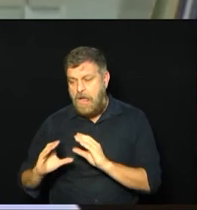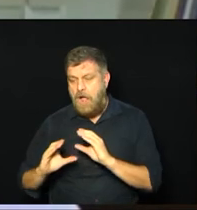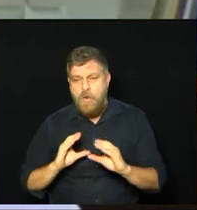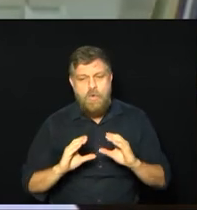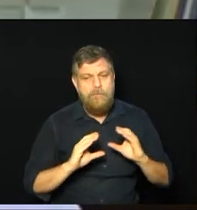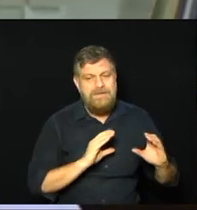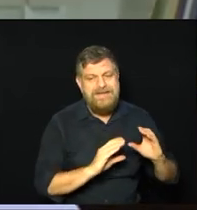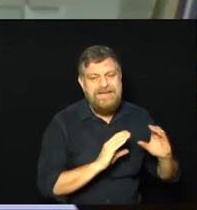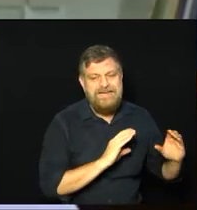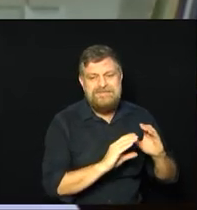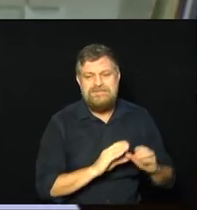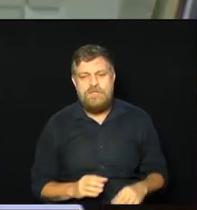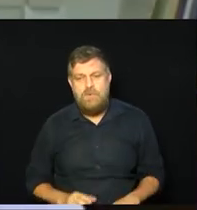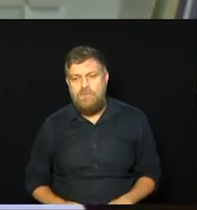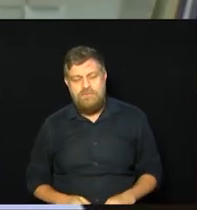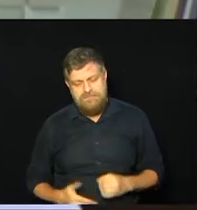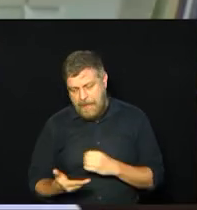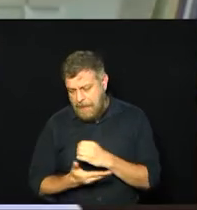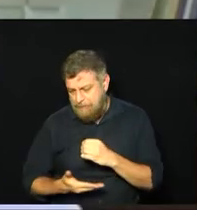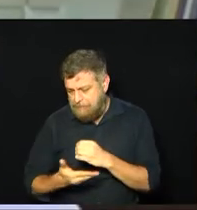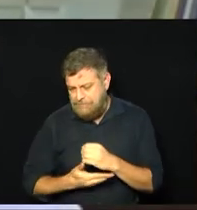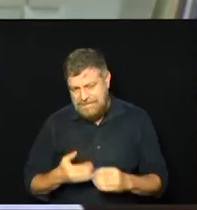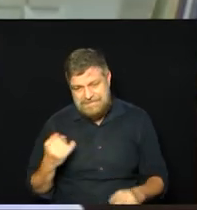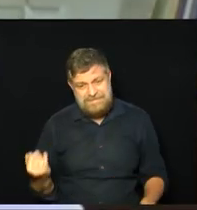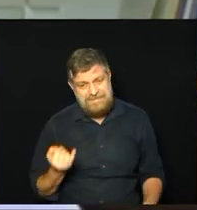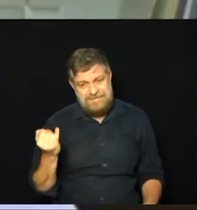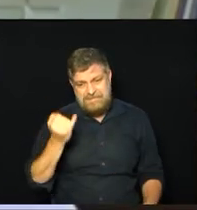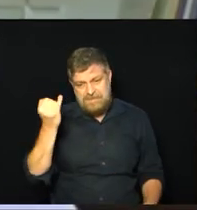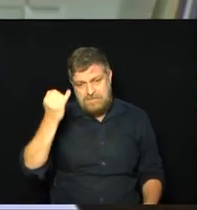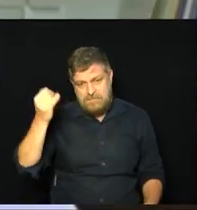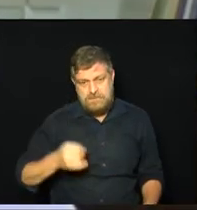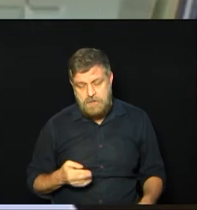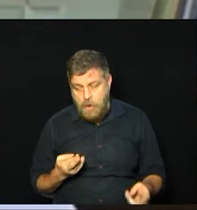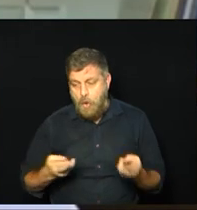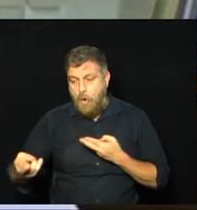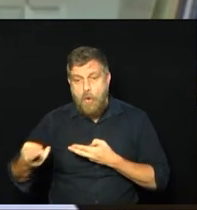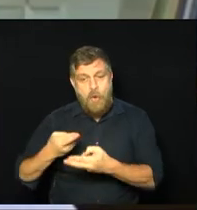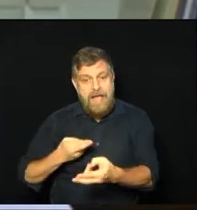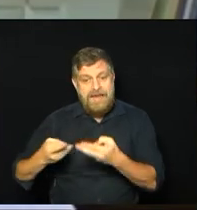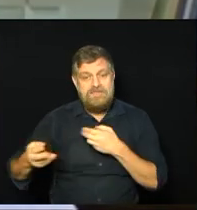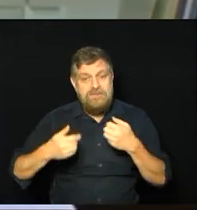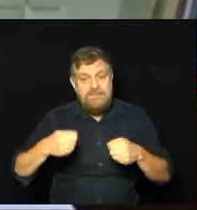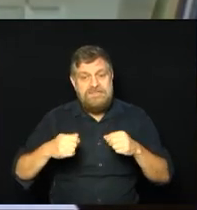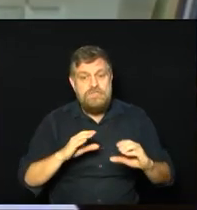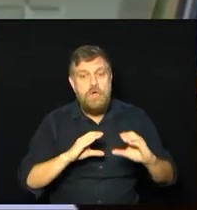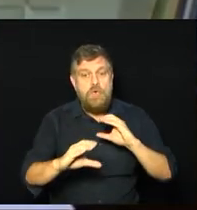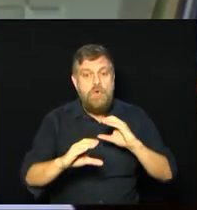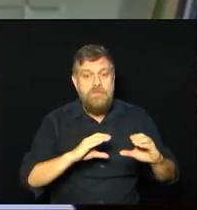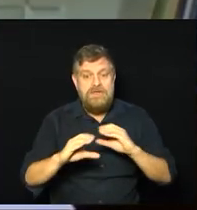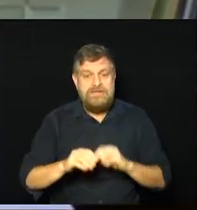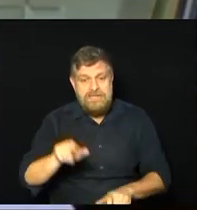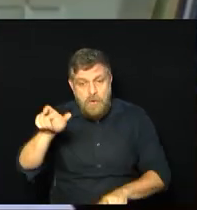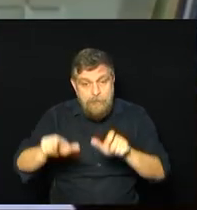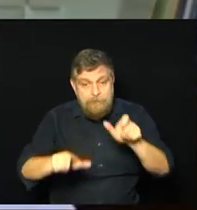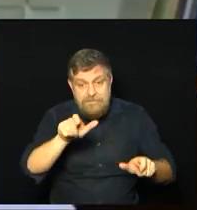é absolutamente tudo, né? Ela é a construção de relacionamentos e de pessoas saudáveis. Hoje se fala